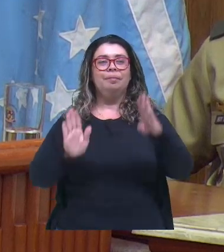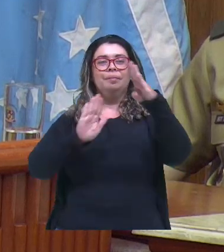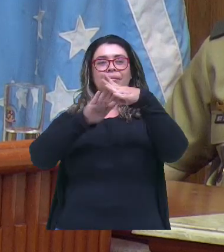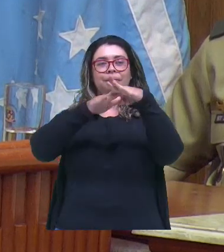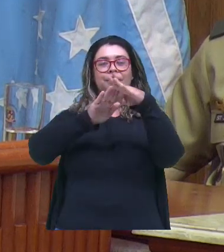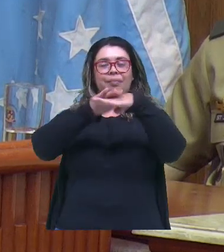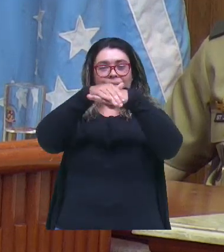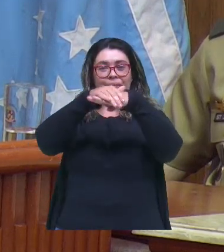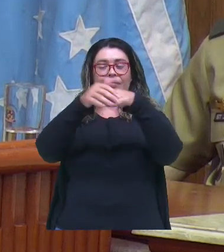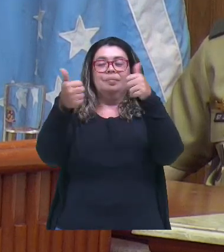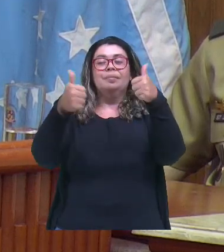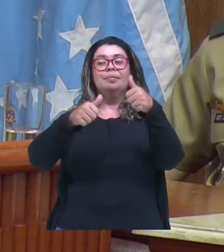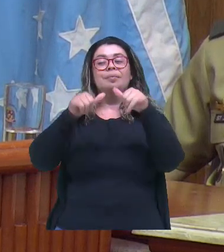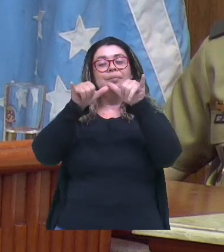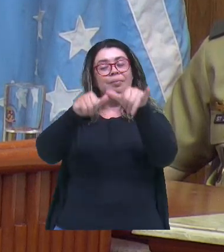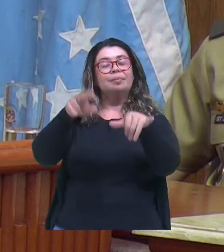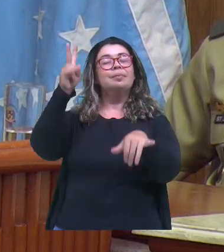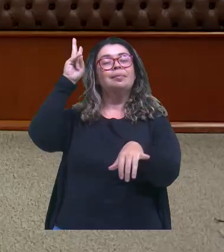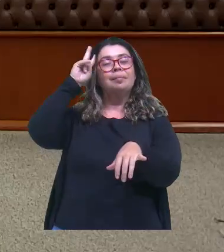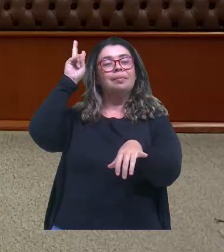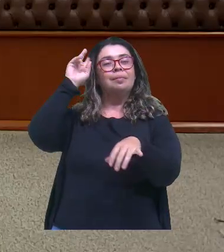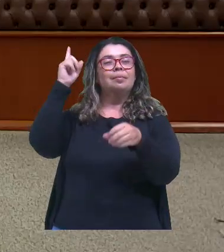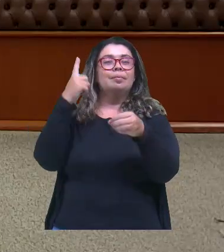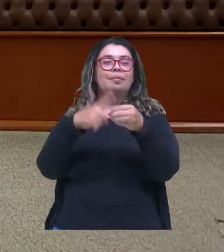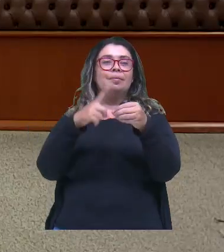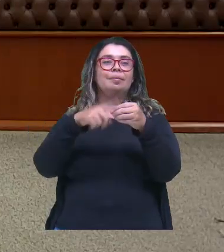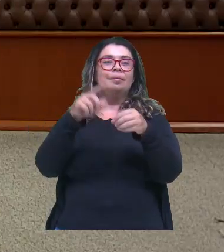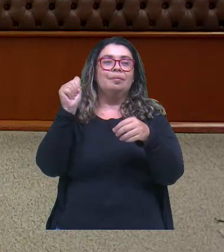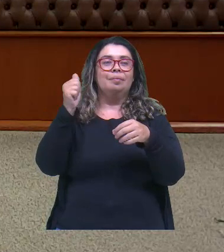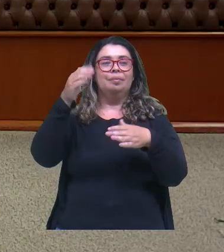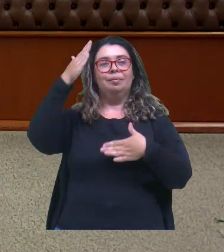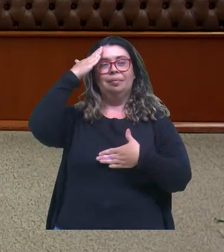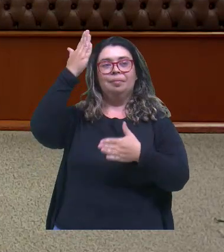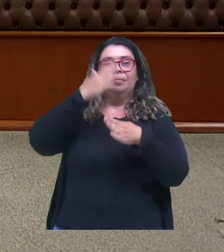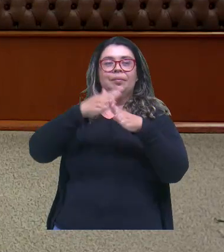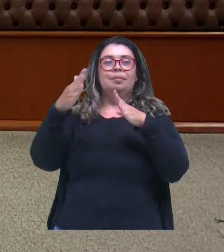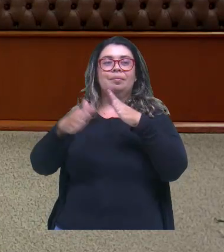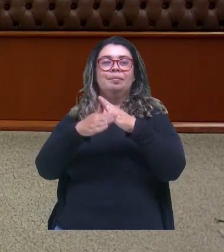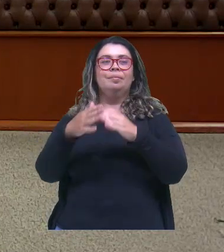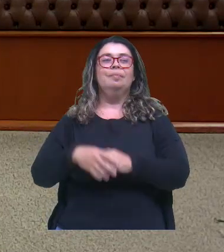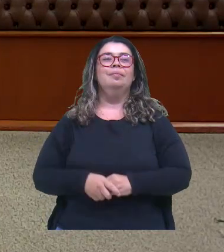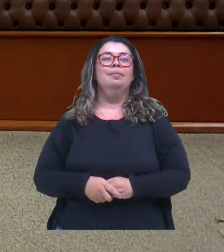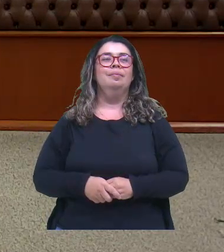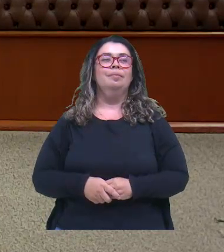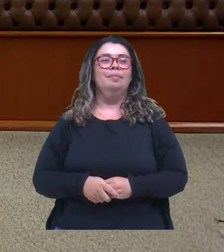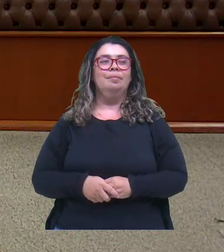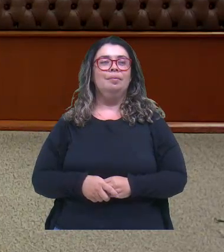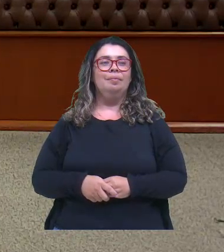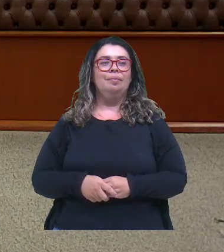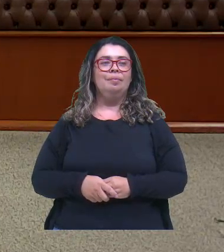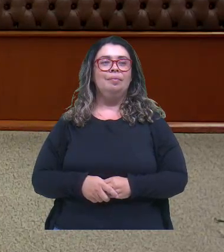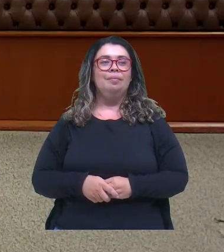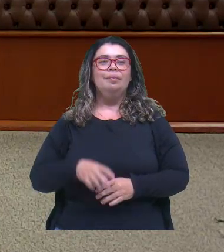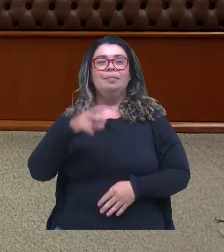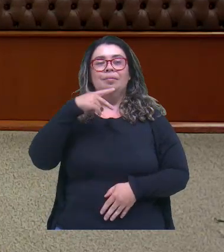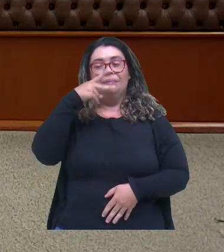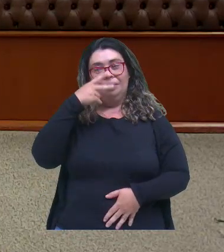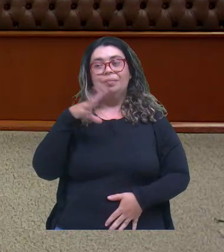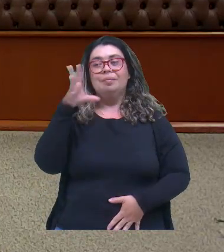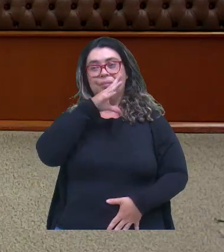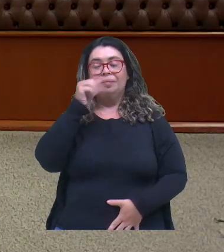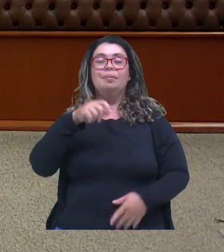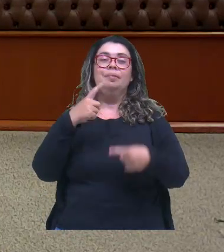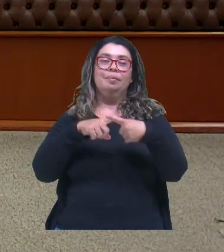na história da nossa cidade e da cidade de Assis. Obrigado a todos. Prometi ser breve, né, que tem muita gente aqui para